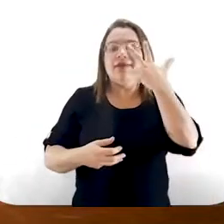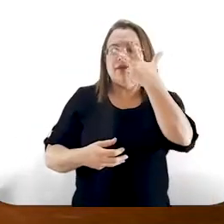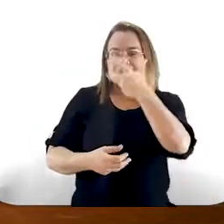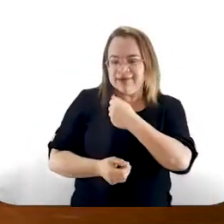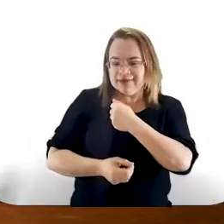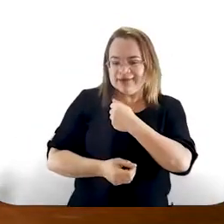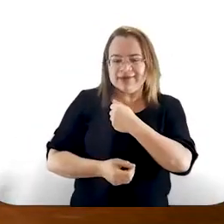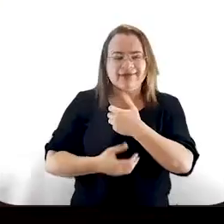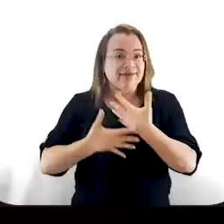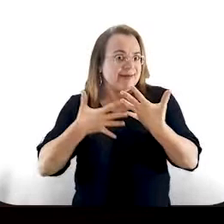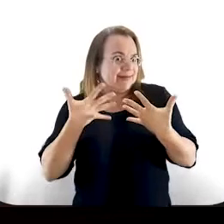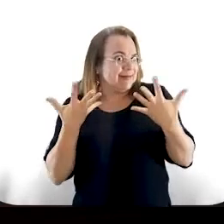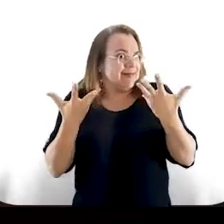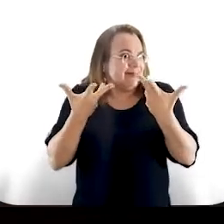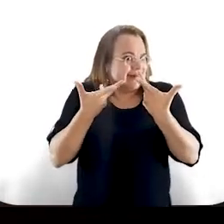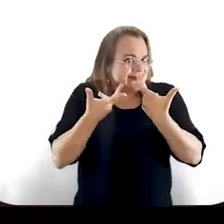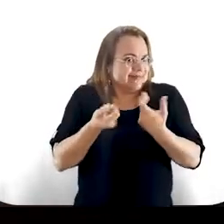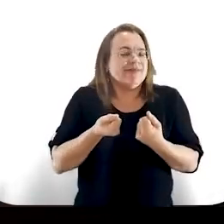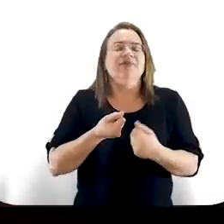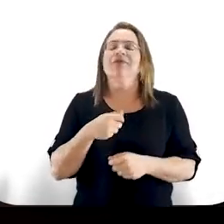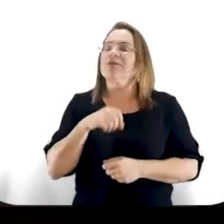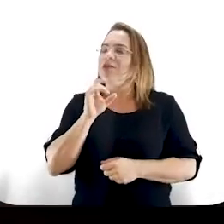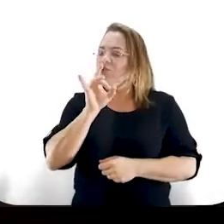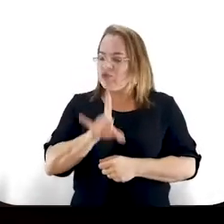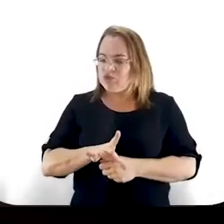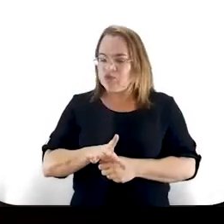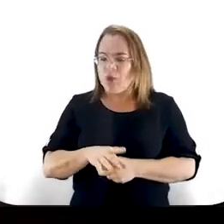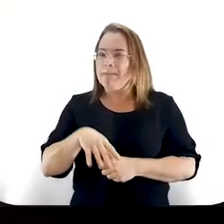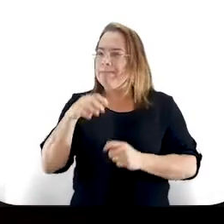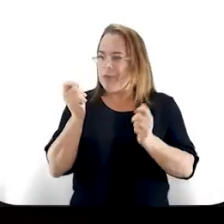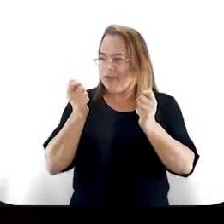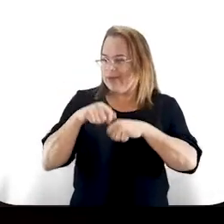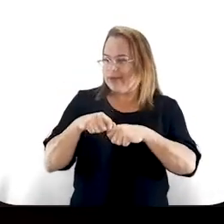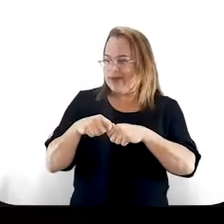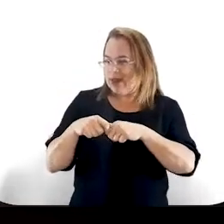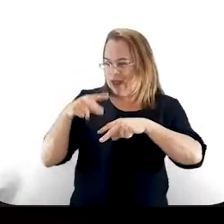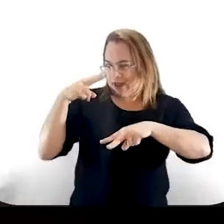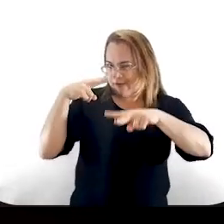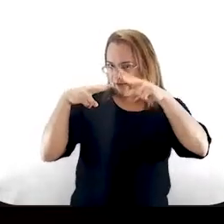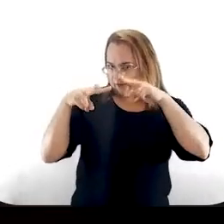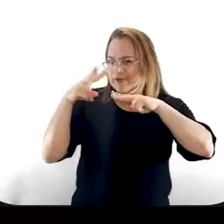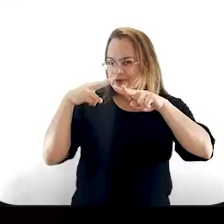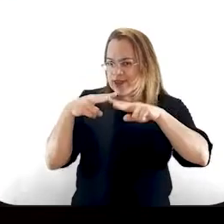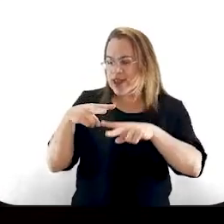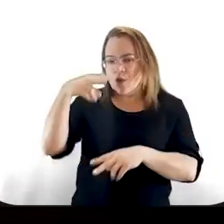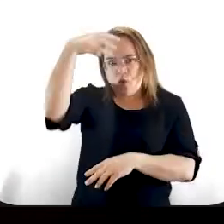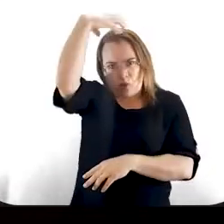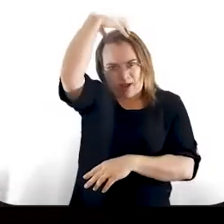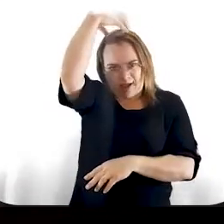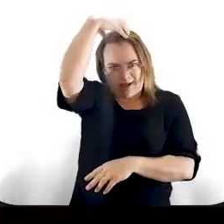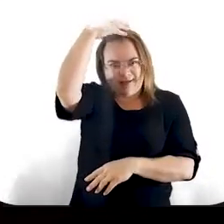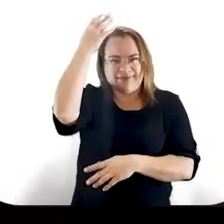tão preciosa, que só poderia enxergar o rei